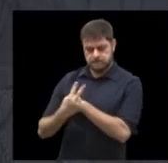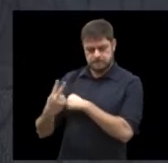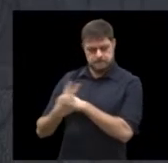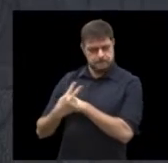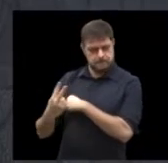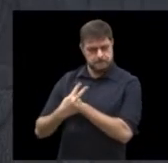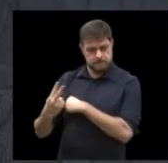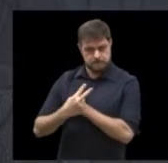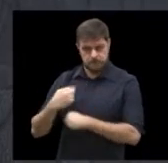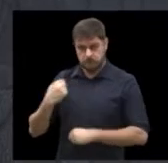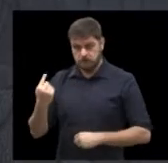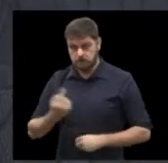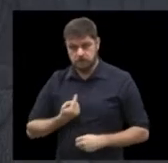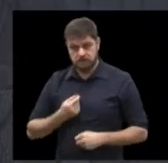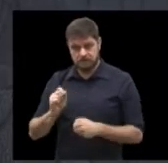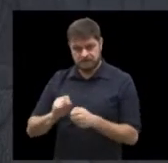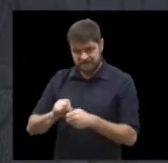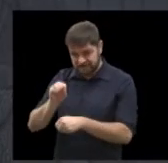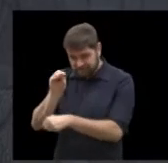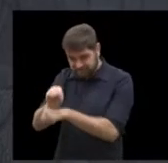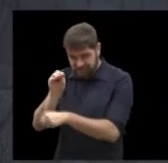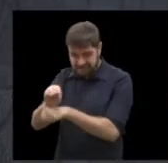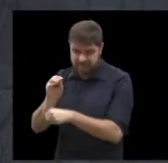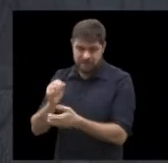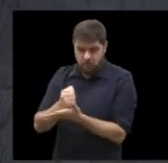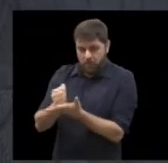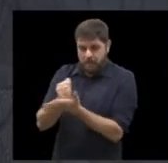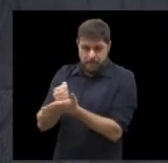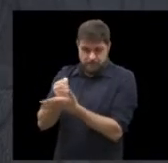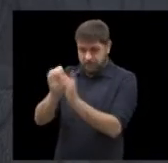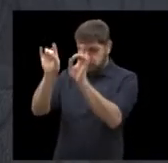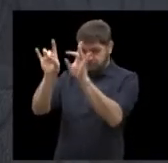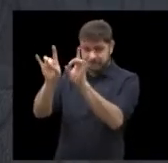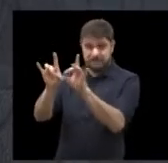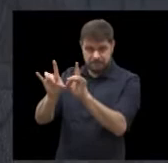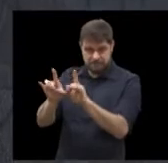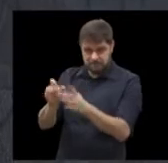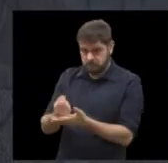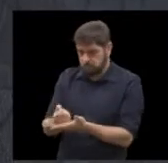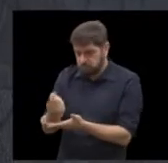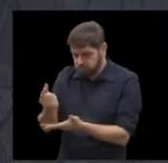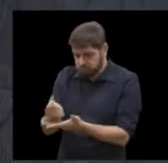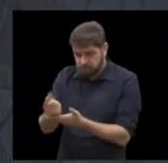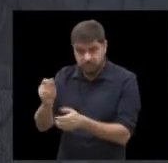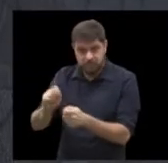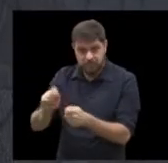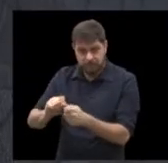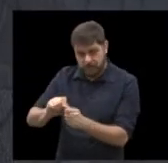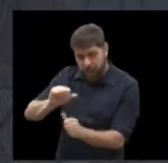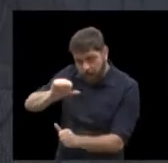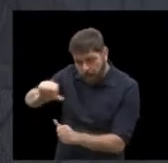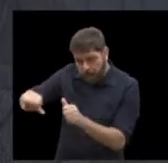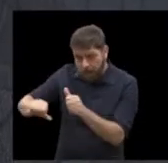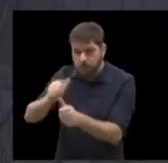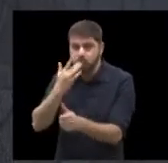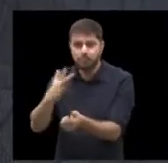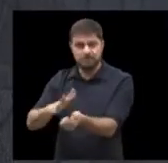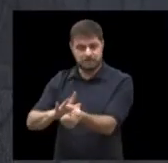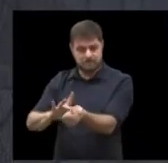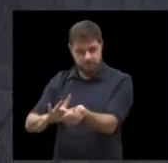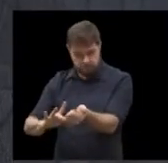um tratamento com uma coisa chamada de plasmaferese, que você na realidade tira o sangue do